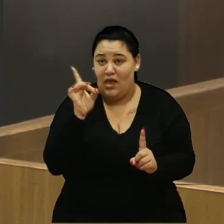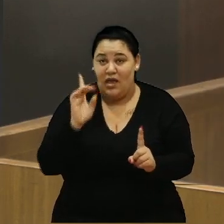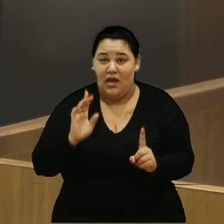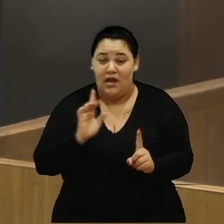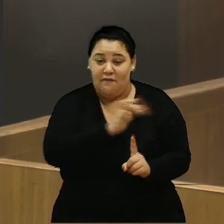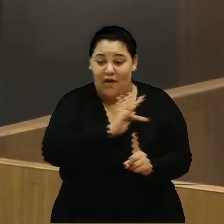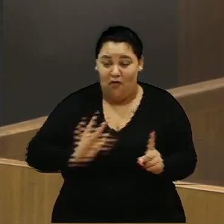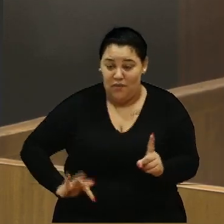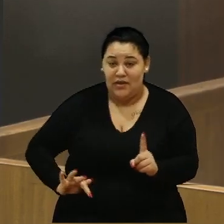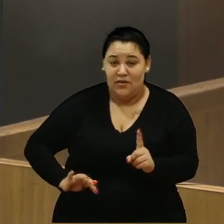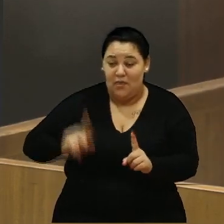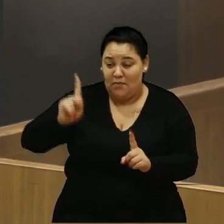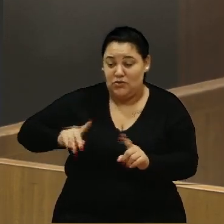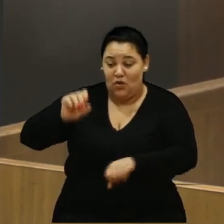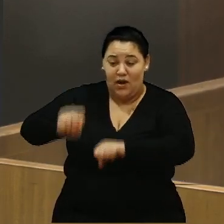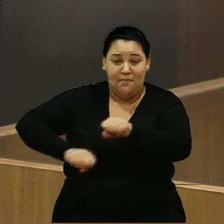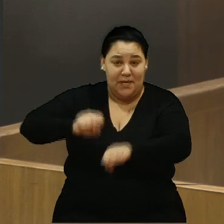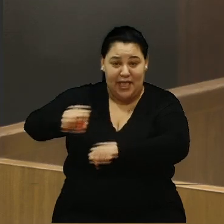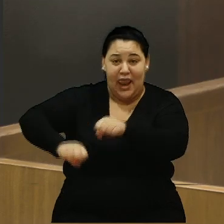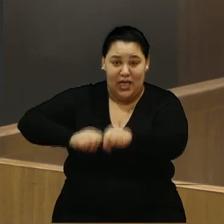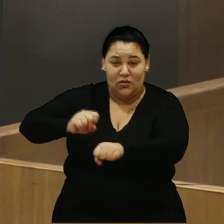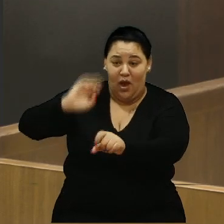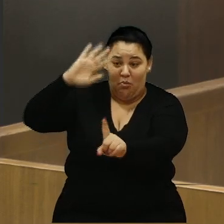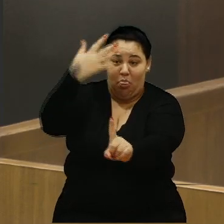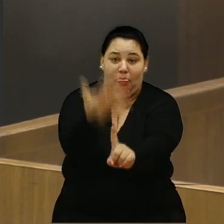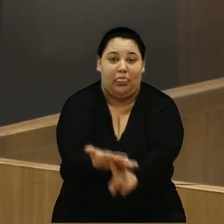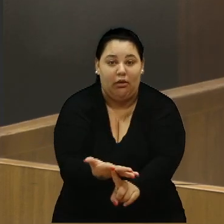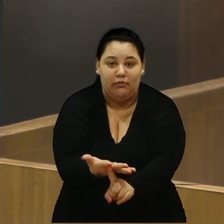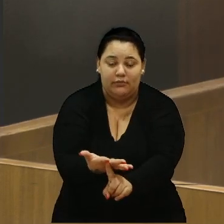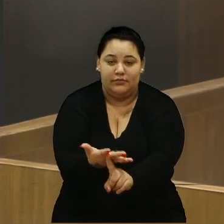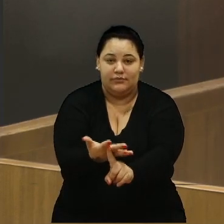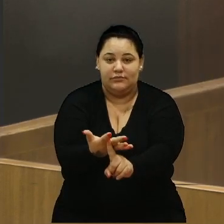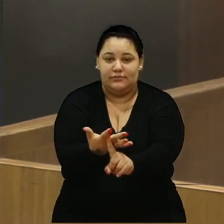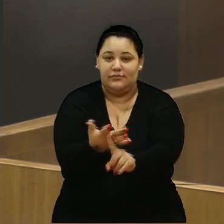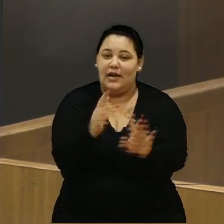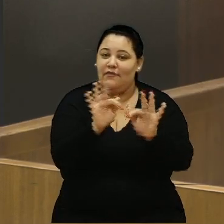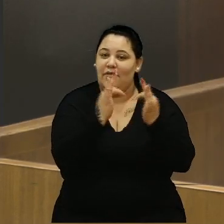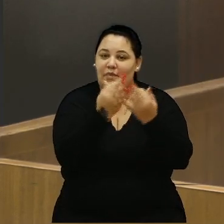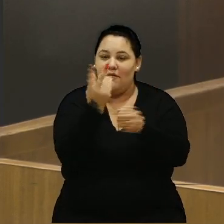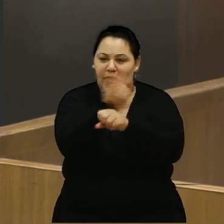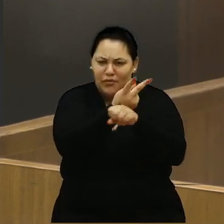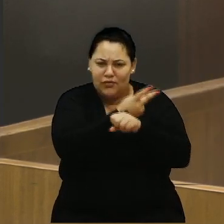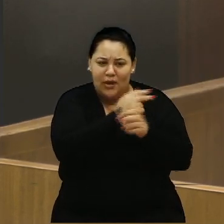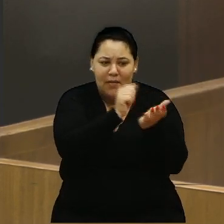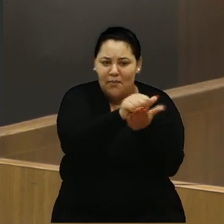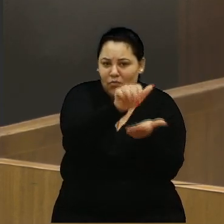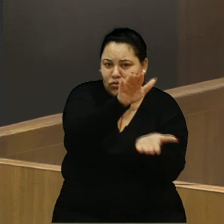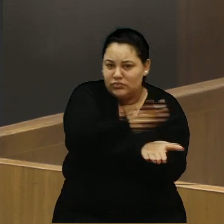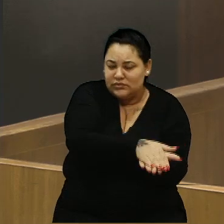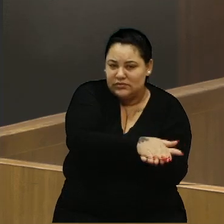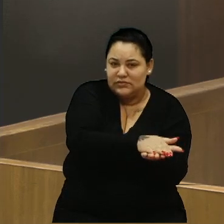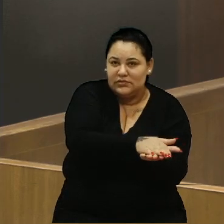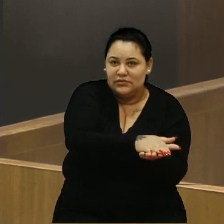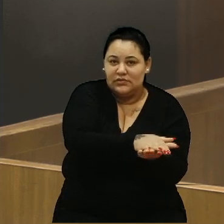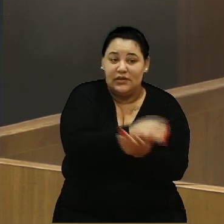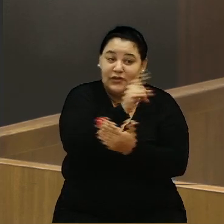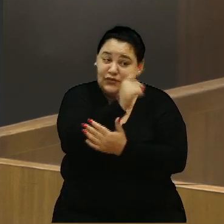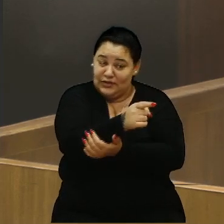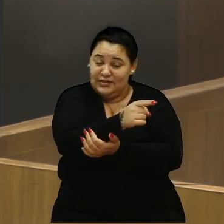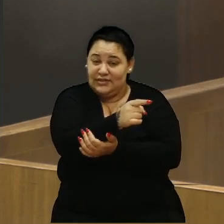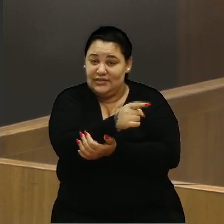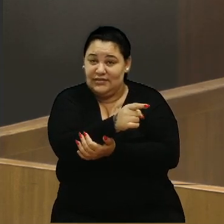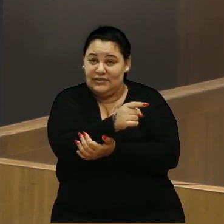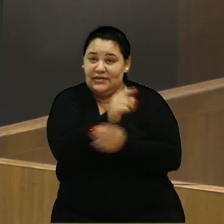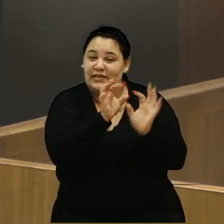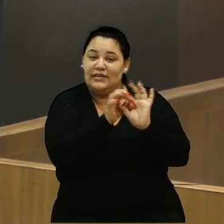Farroupilha, desculpa, com ciclista, né? A família vai procurar uma indenização e você, proprietário, está